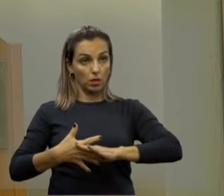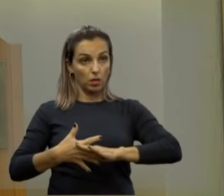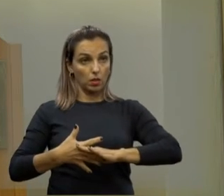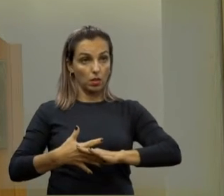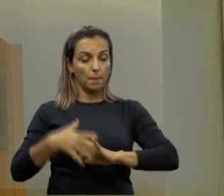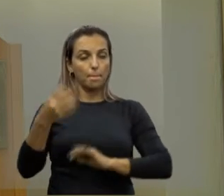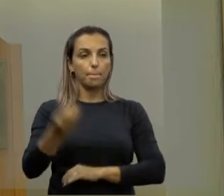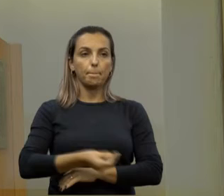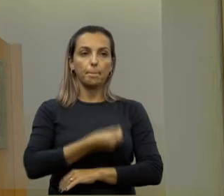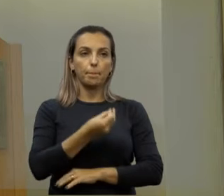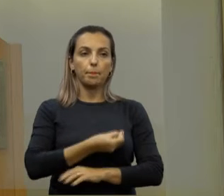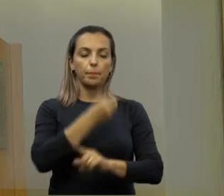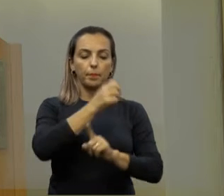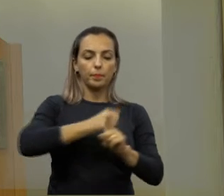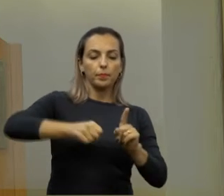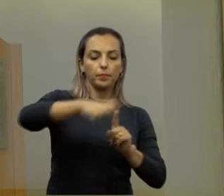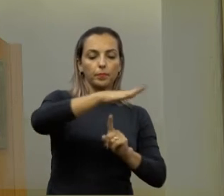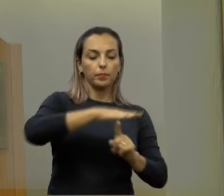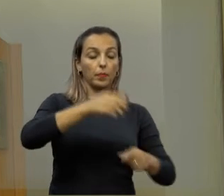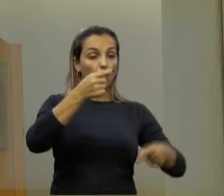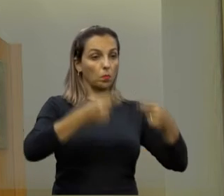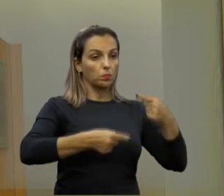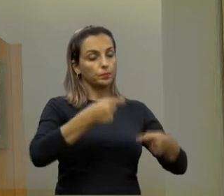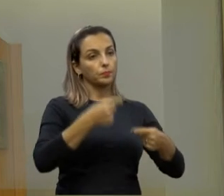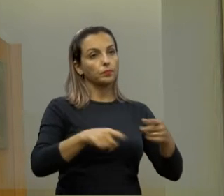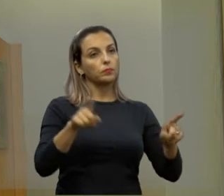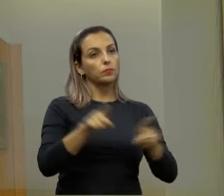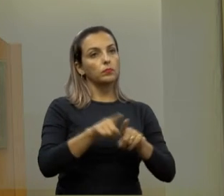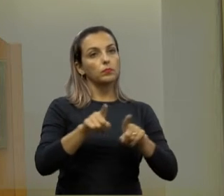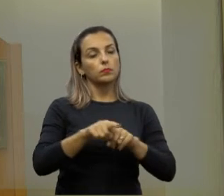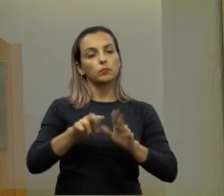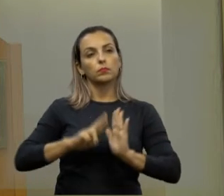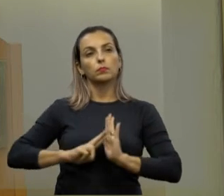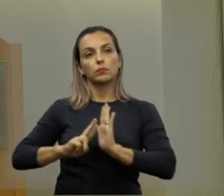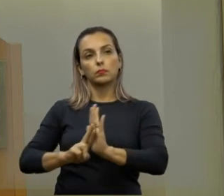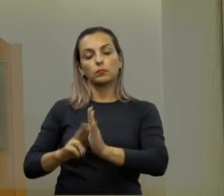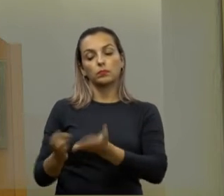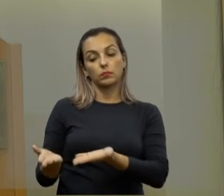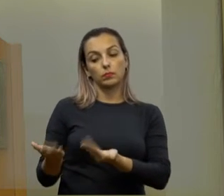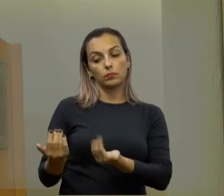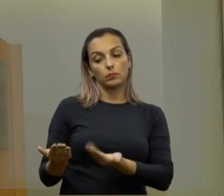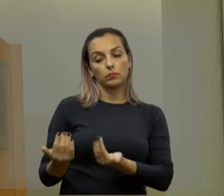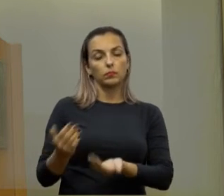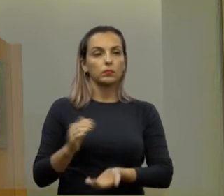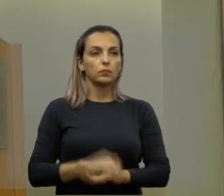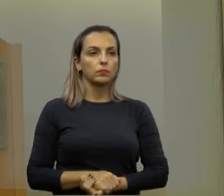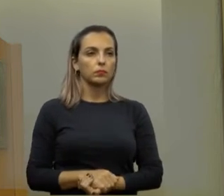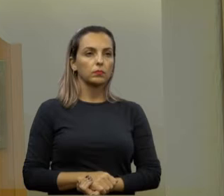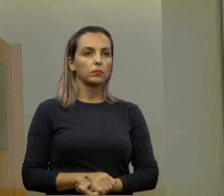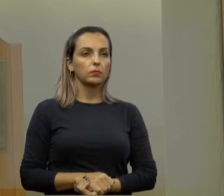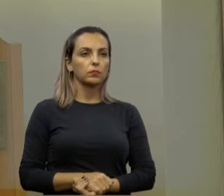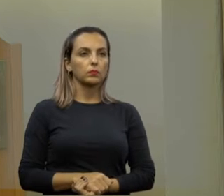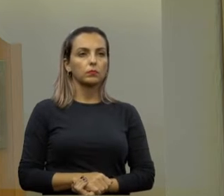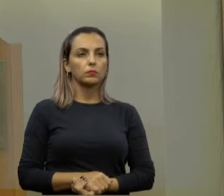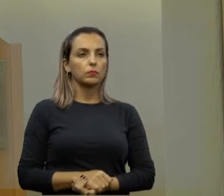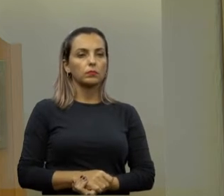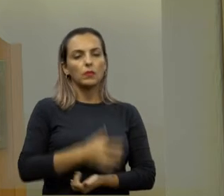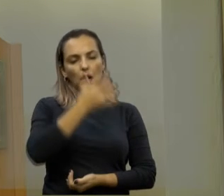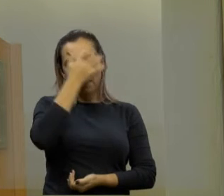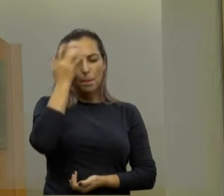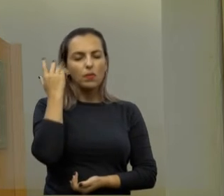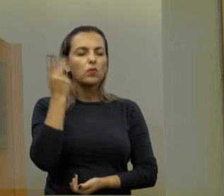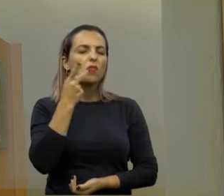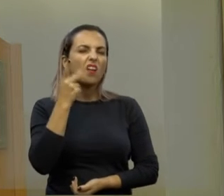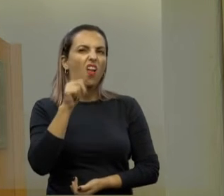social e política EA representação juvenil Geralmente as pessoas olham fala nossa jovem